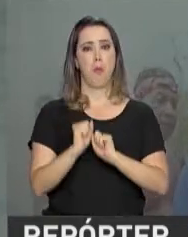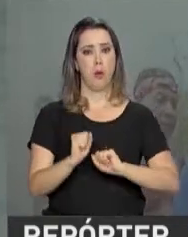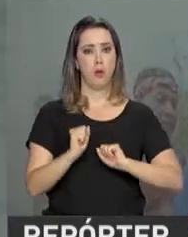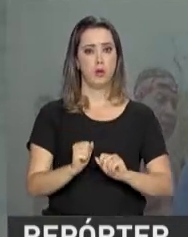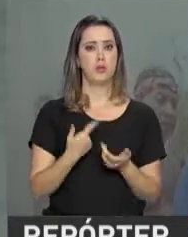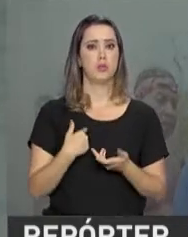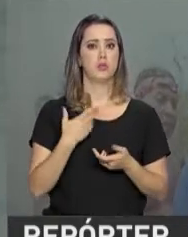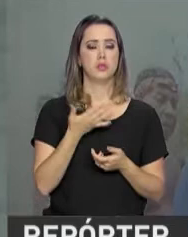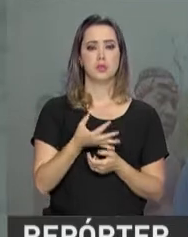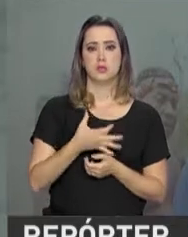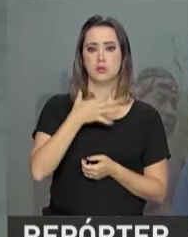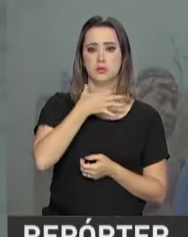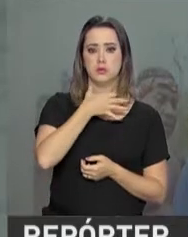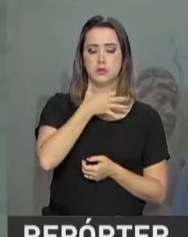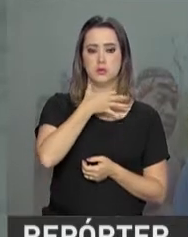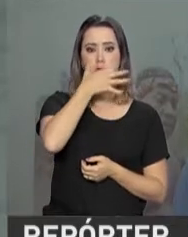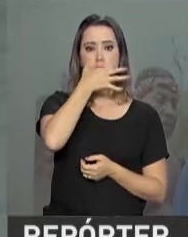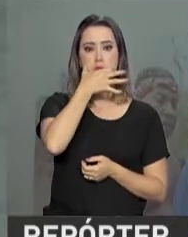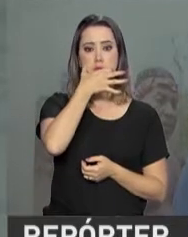de próteses,